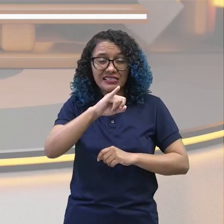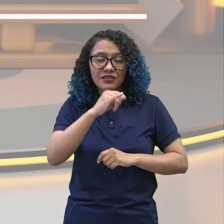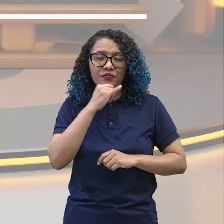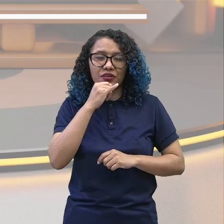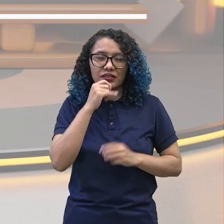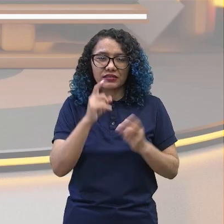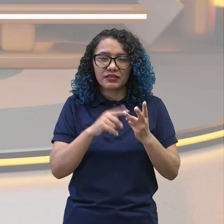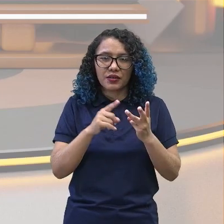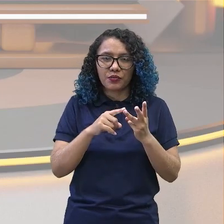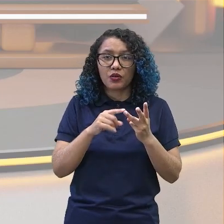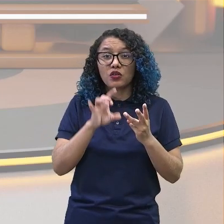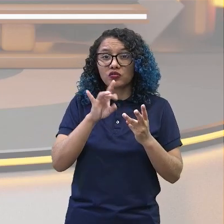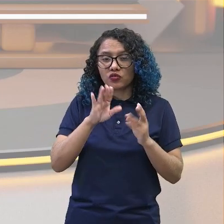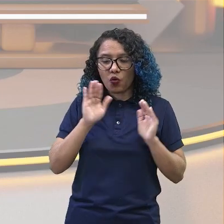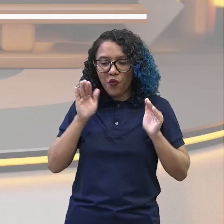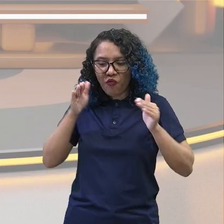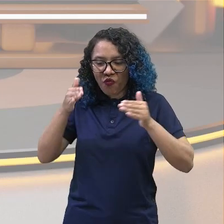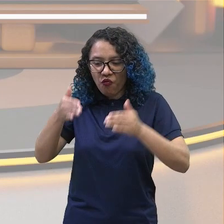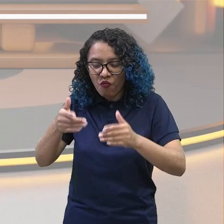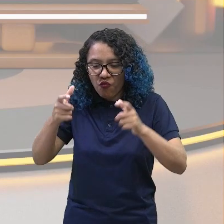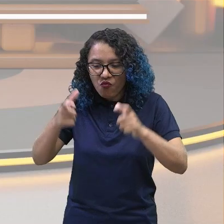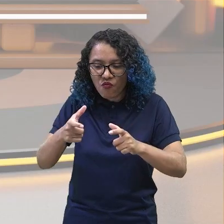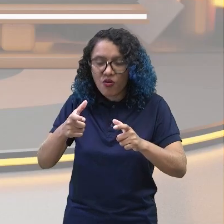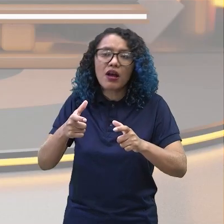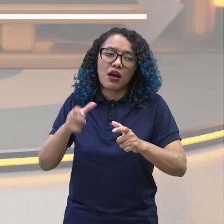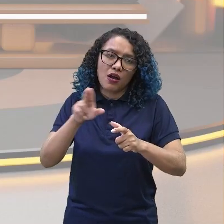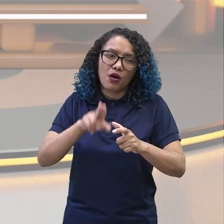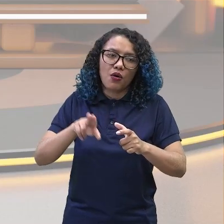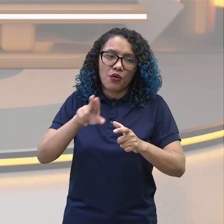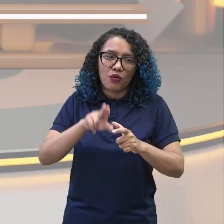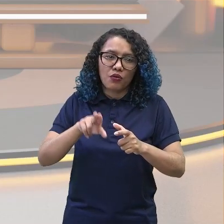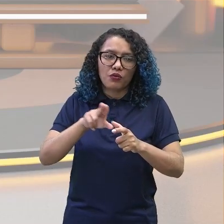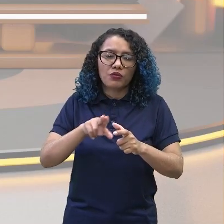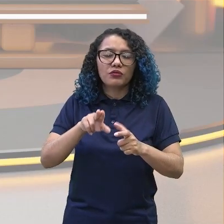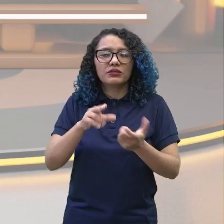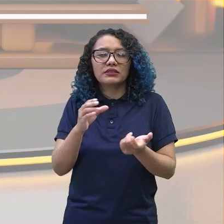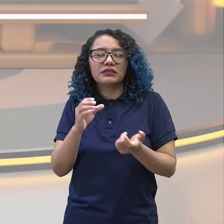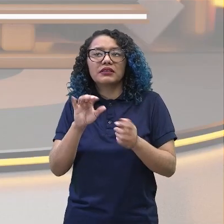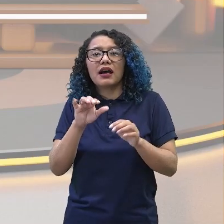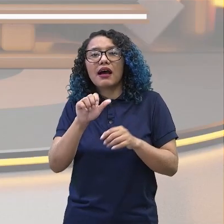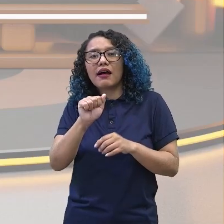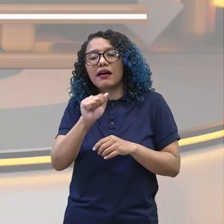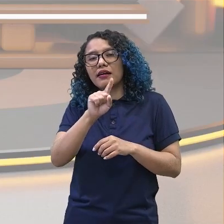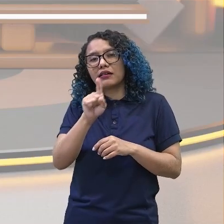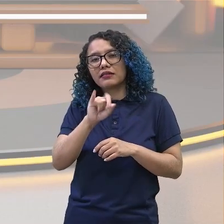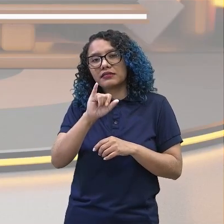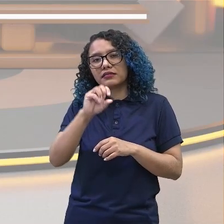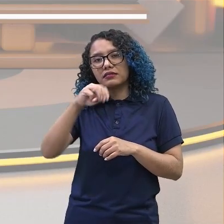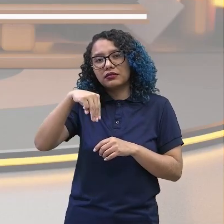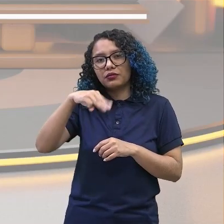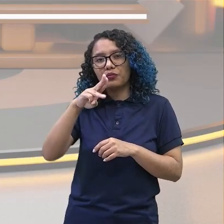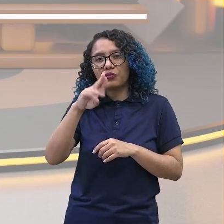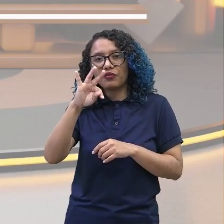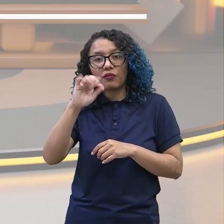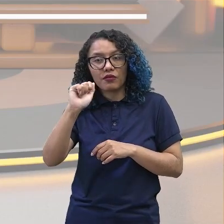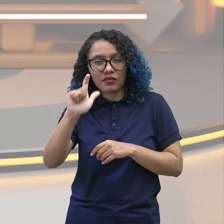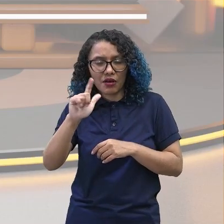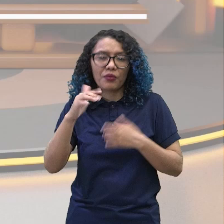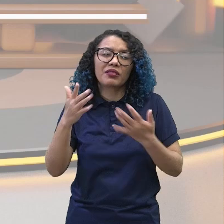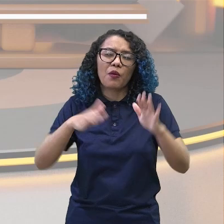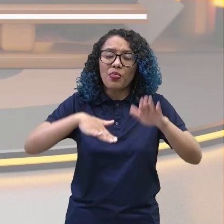um ponto específico da superfície, eu uso a projeção polar, plana ou azimutal. Então, depende daquilo que eu